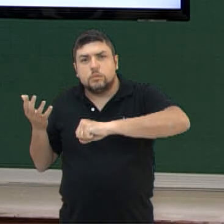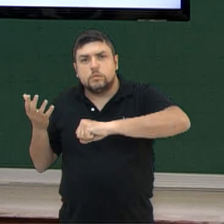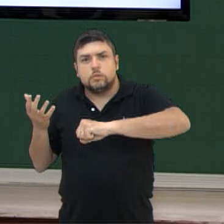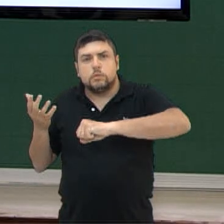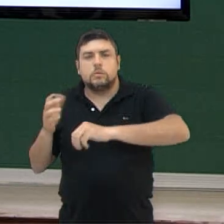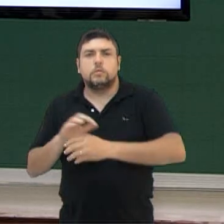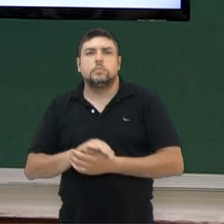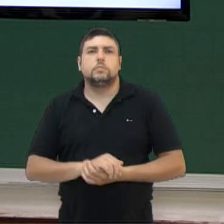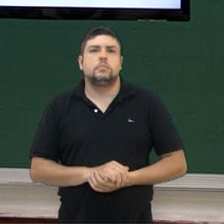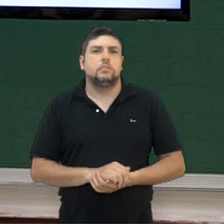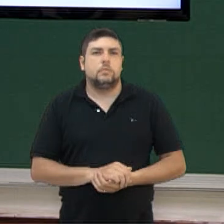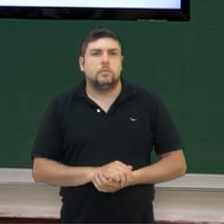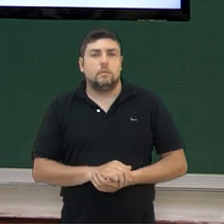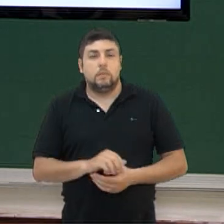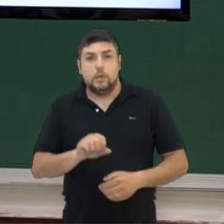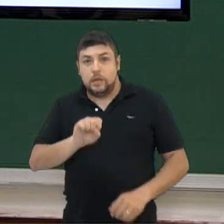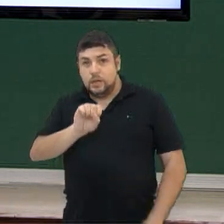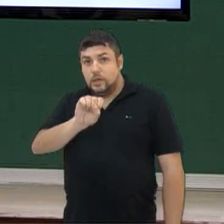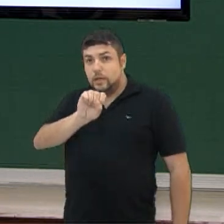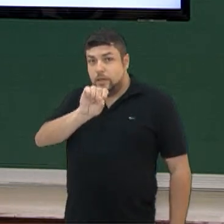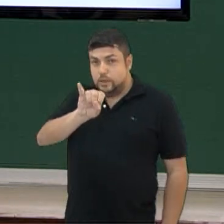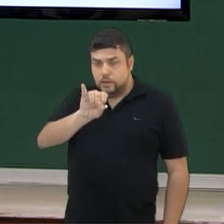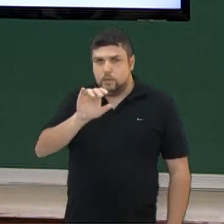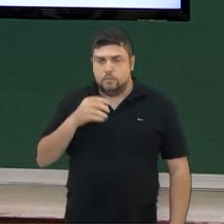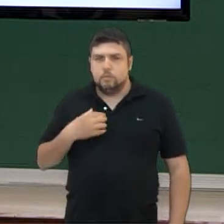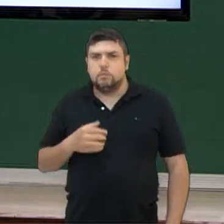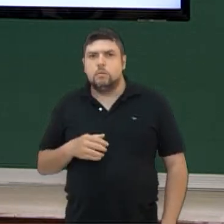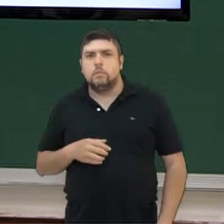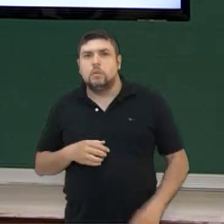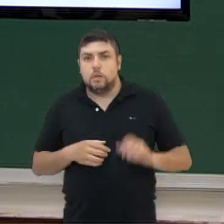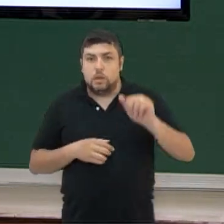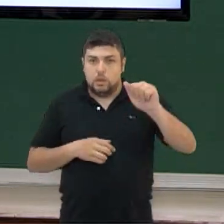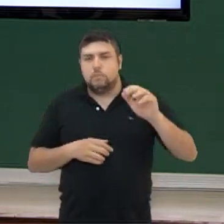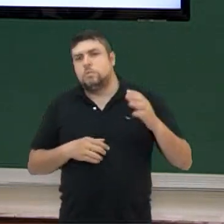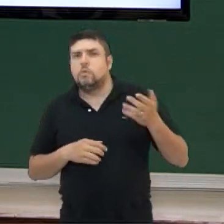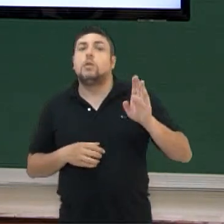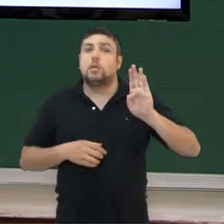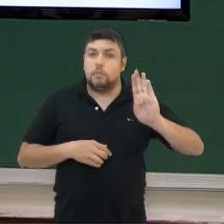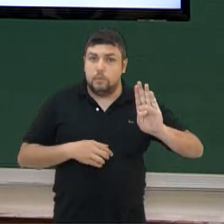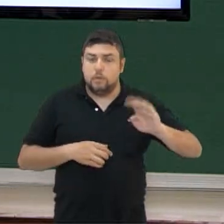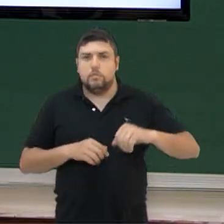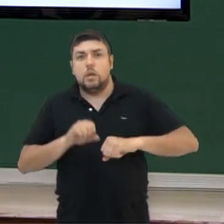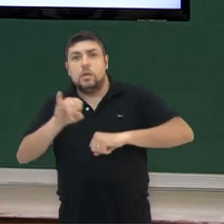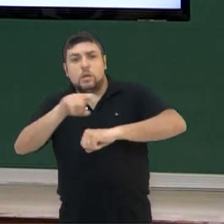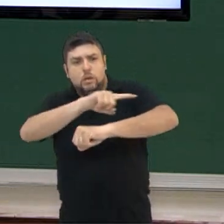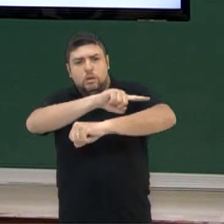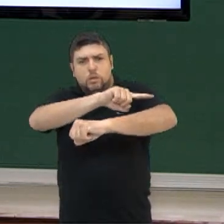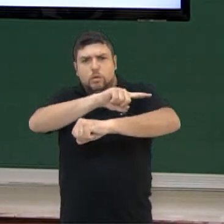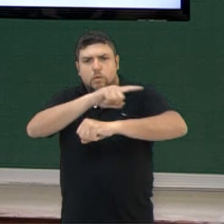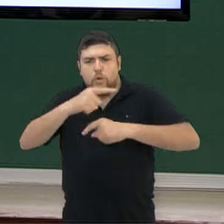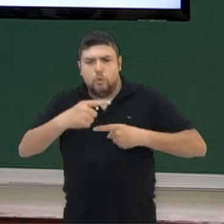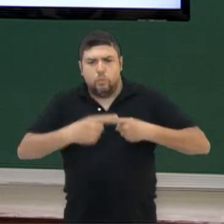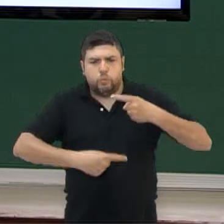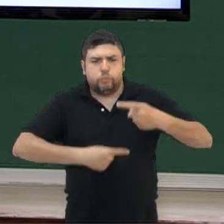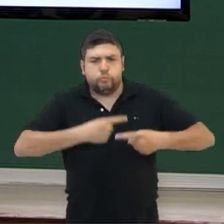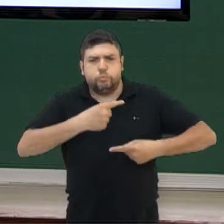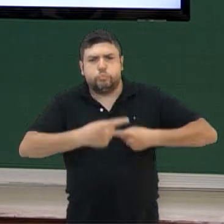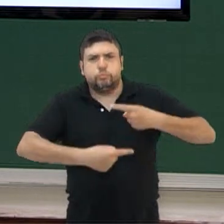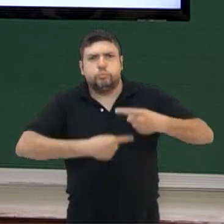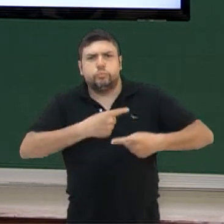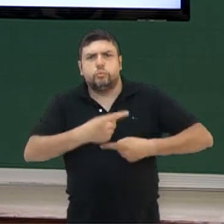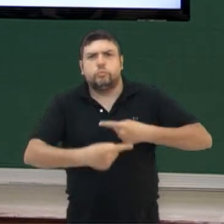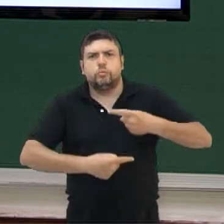pneu? Se o pneu, essa é a letra A, na letra B. Se o pneu der 500 voltas completas, qual será em metros